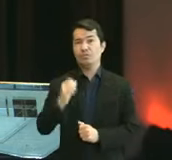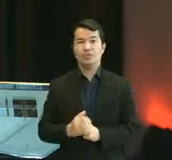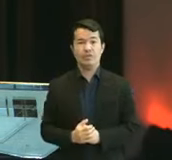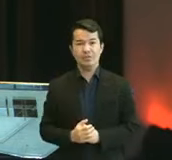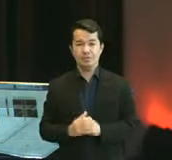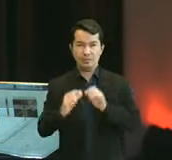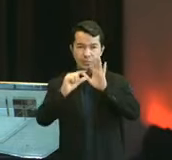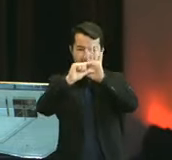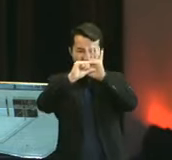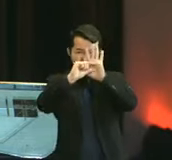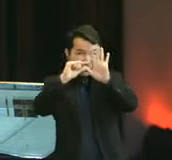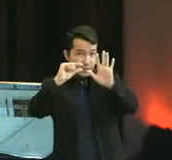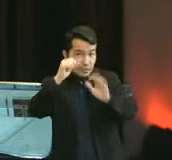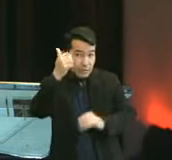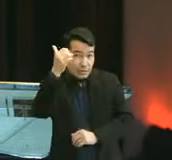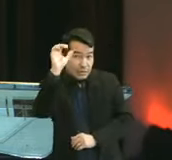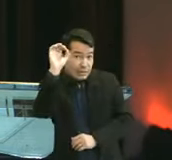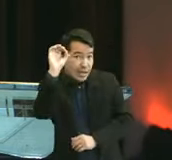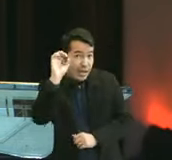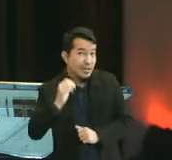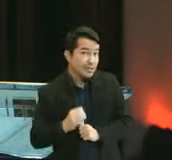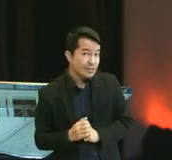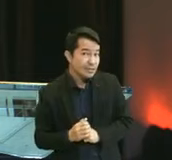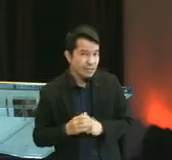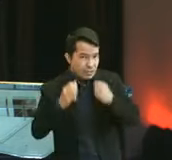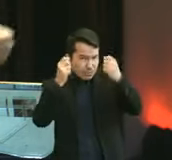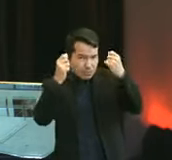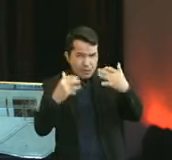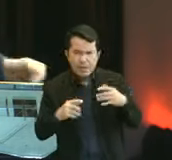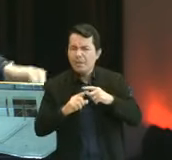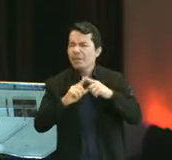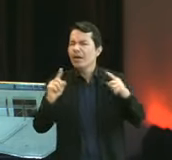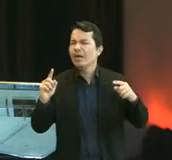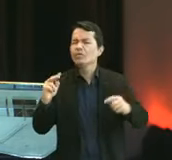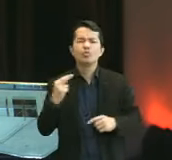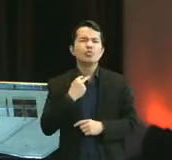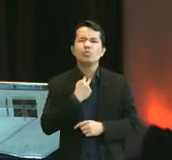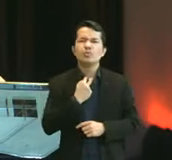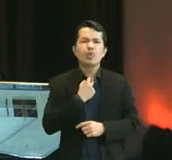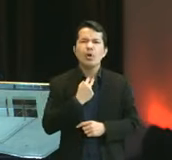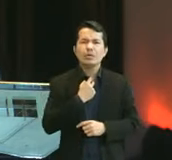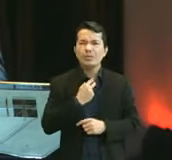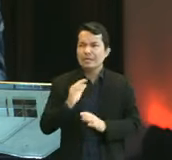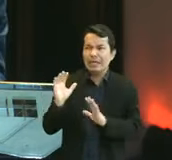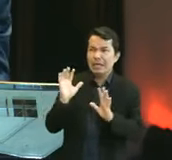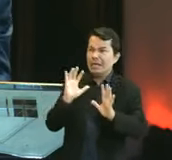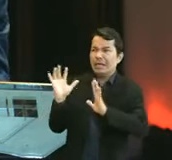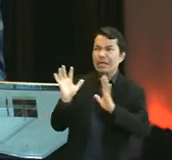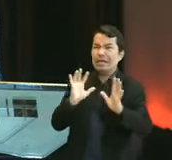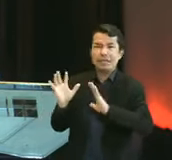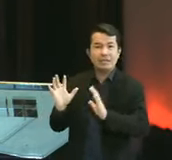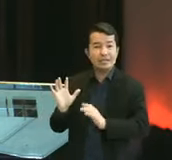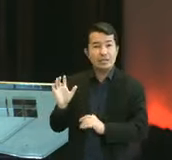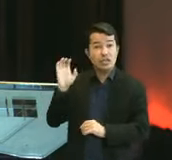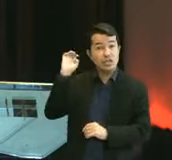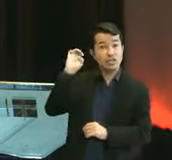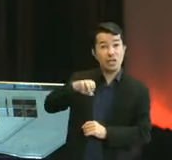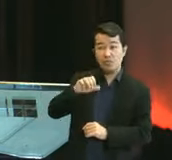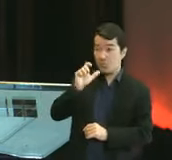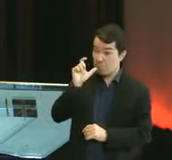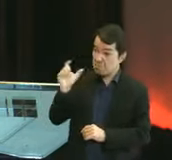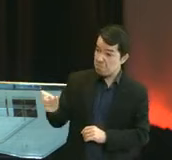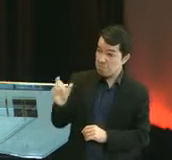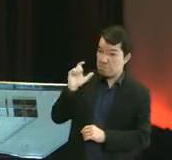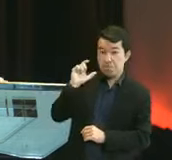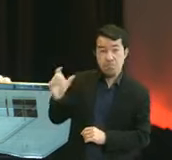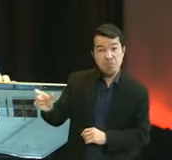No versículo 10 ela chega a dizer: mas não podiam resistir à sabedoria e ao espírito com